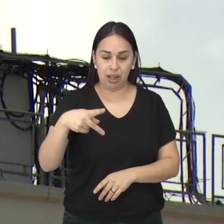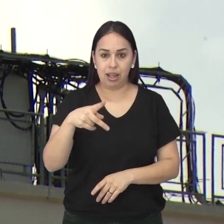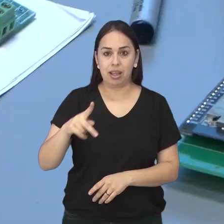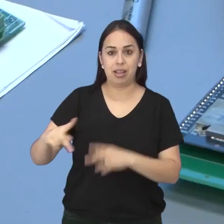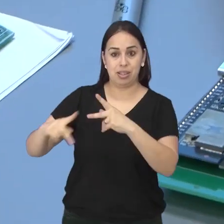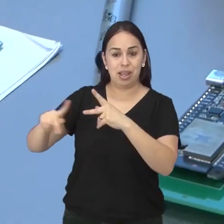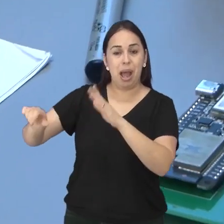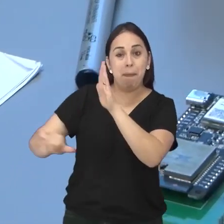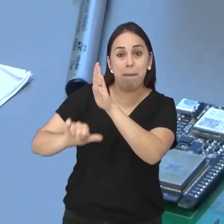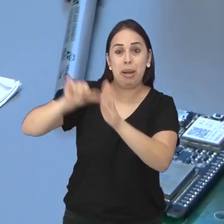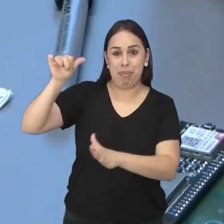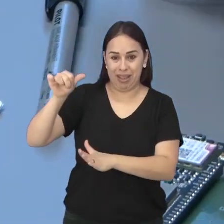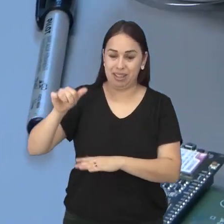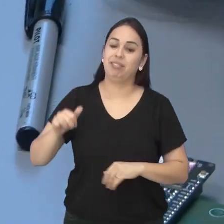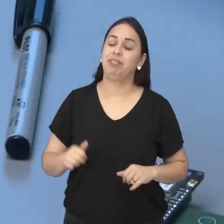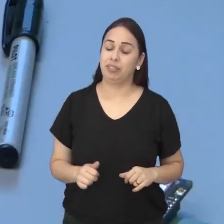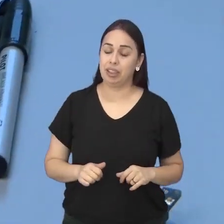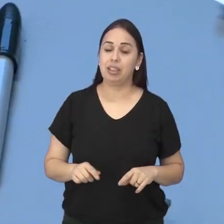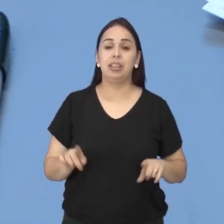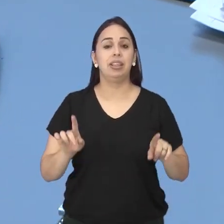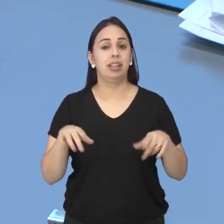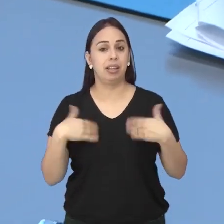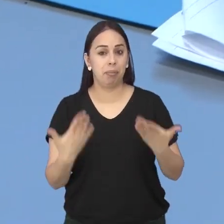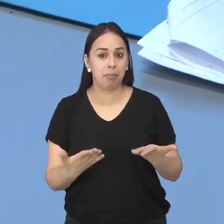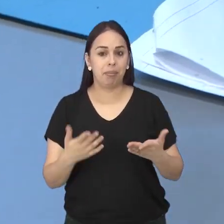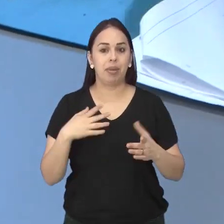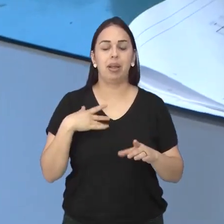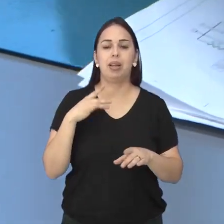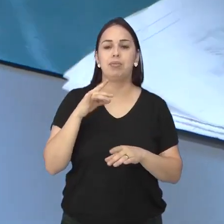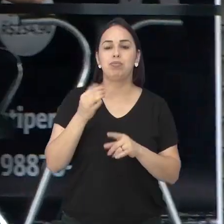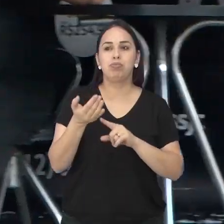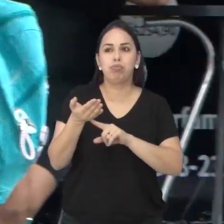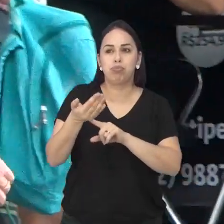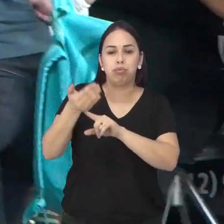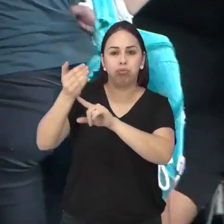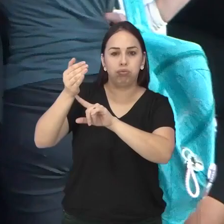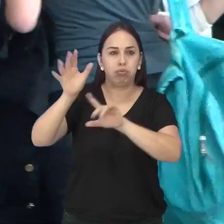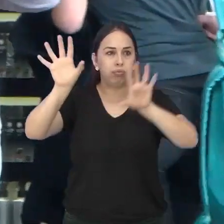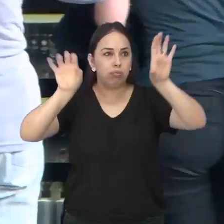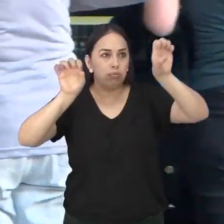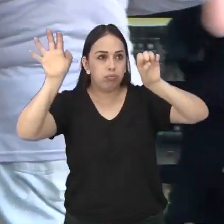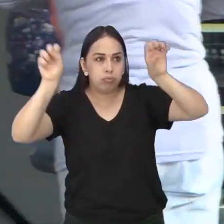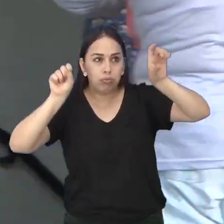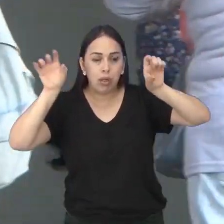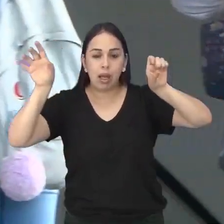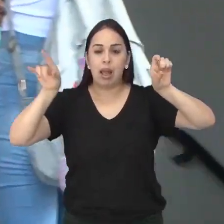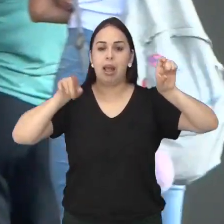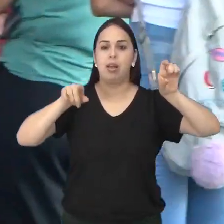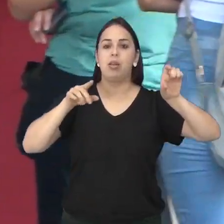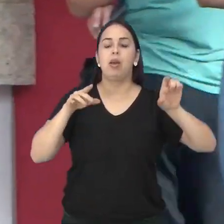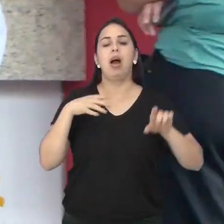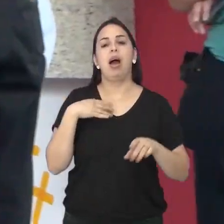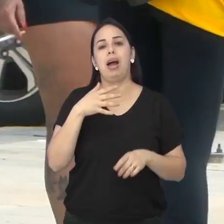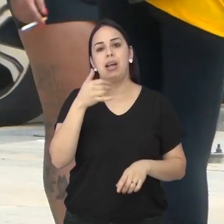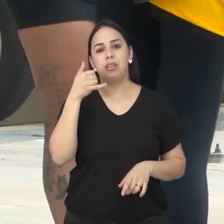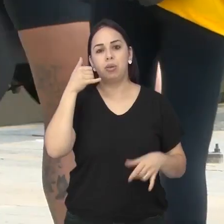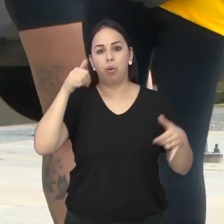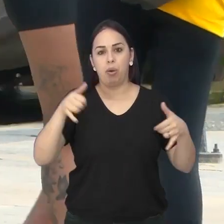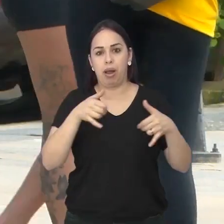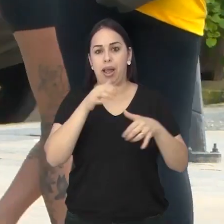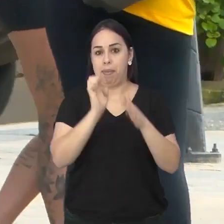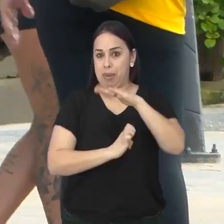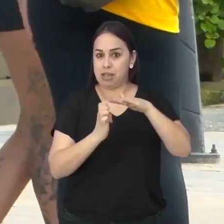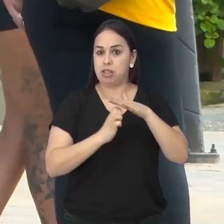a receber a cobertura. E para que o sinal também possa ser usado de forma efetiva pela população, operadoras